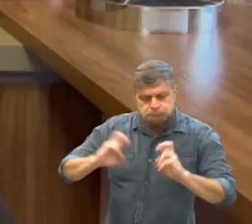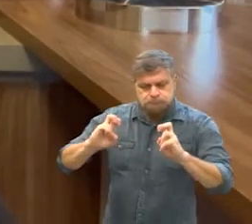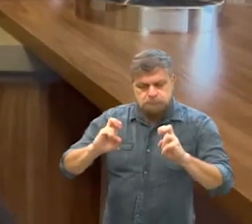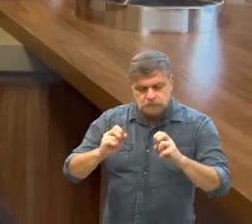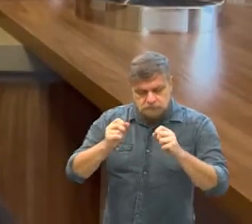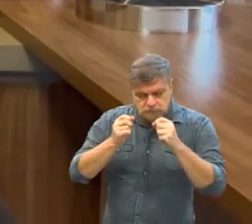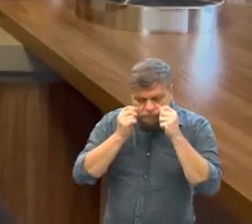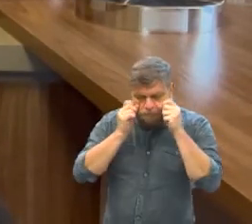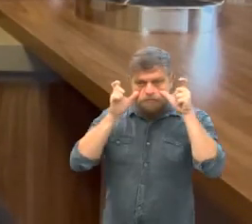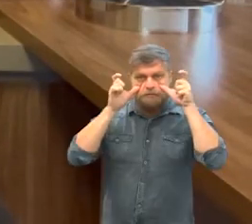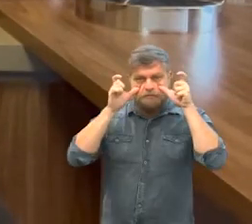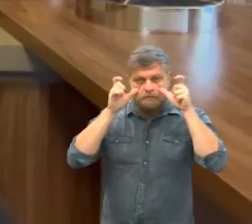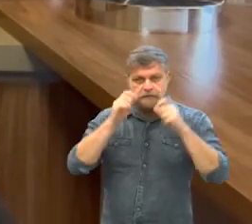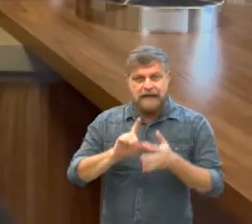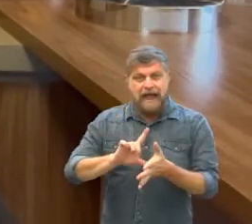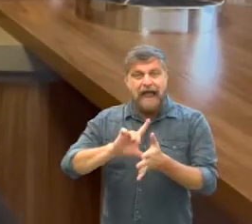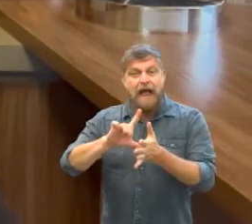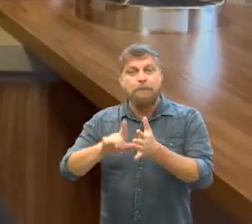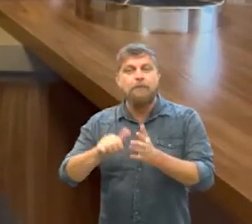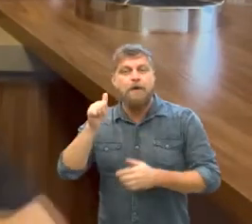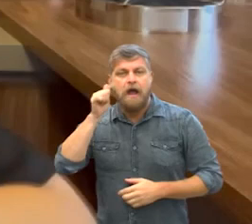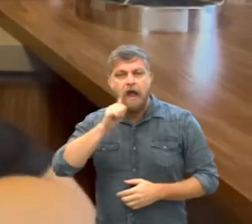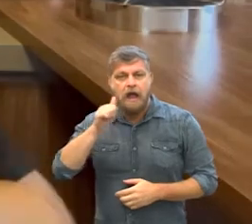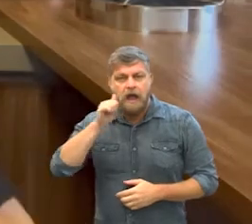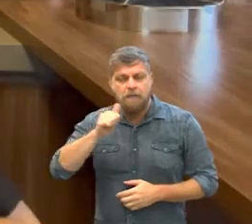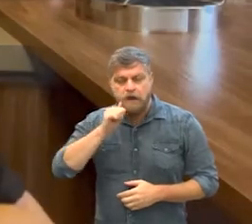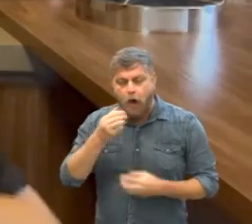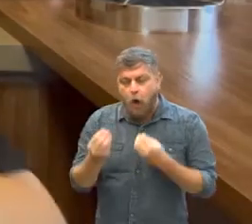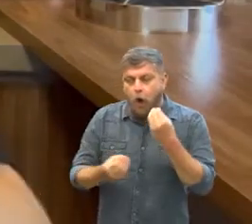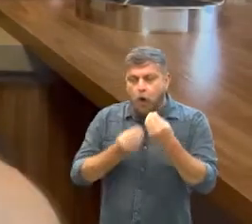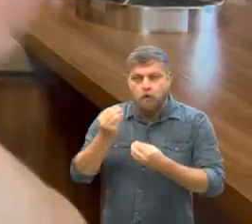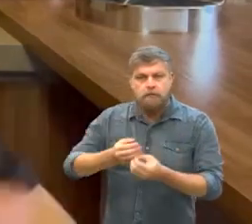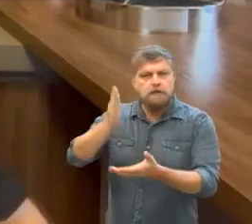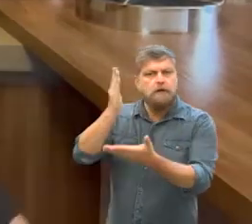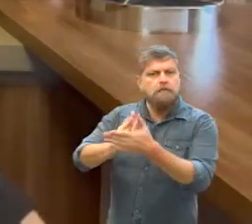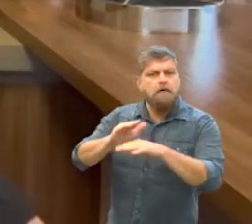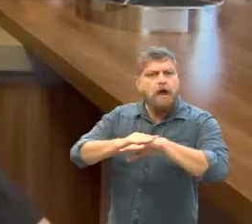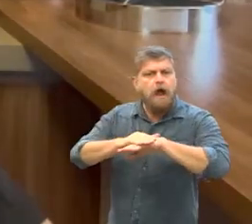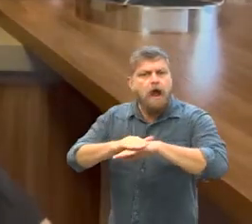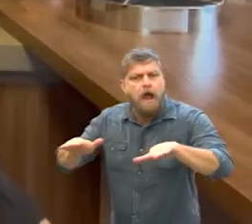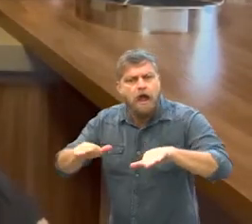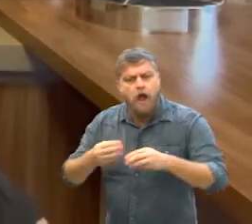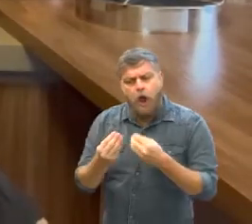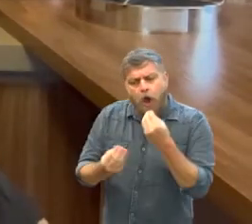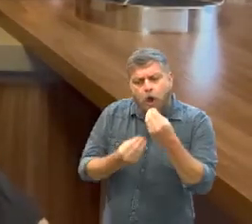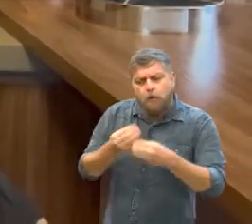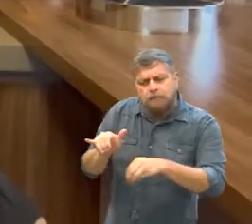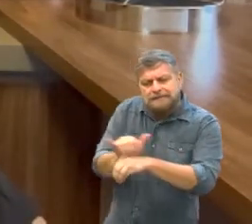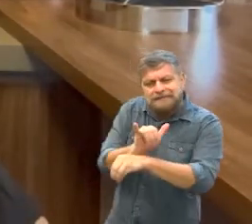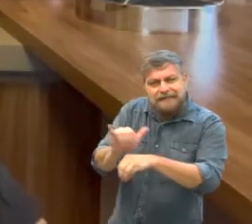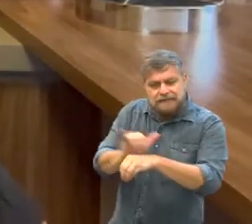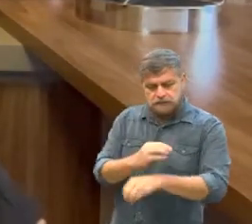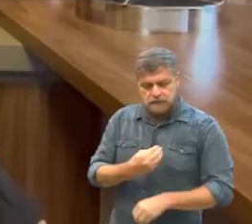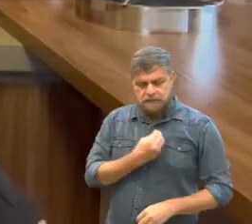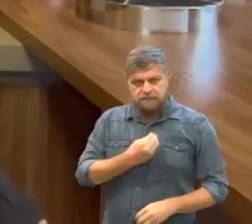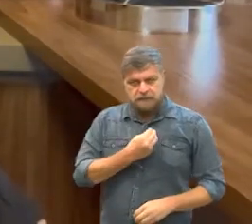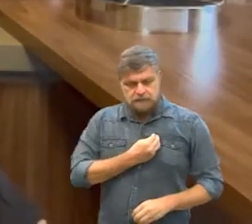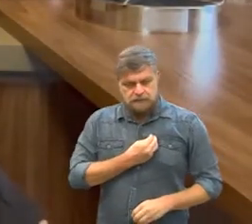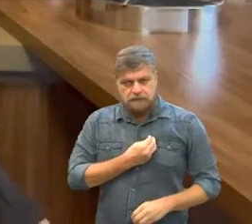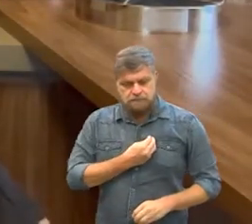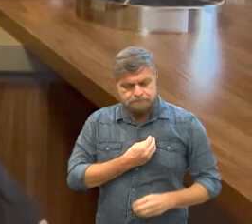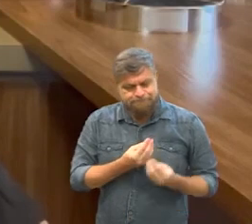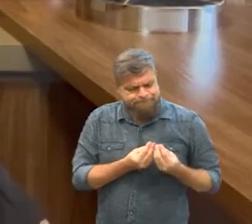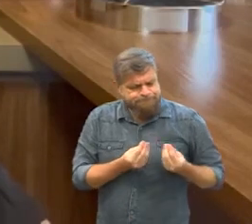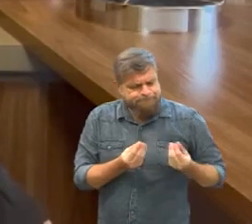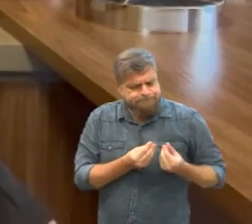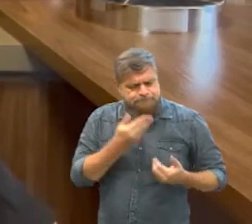e também ela conseguir, depois de identificar como que eu saio disso, como que eu consigo ter uma vida melhor,